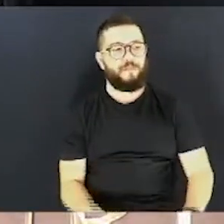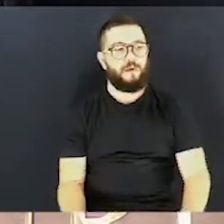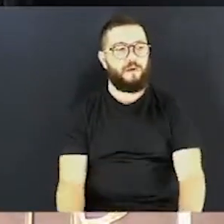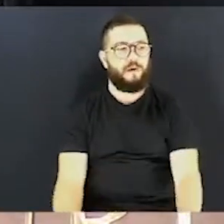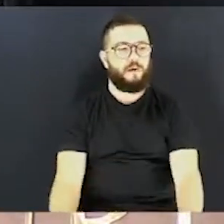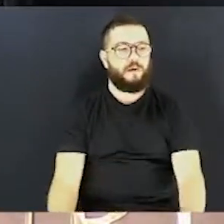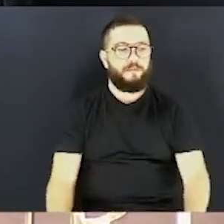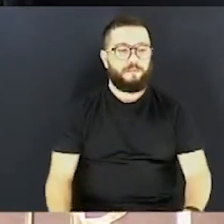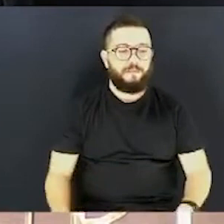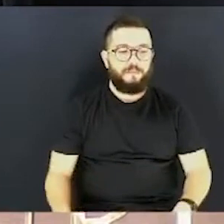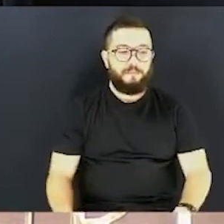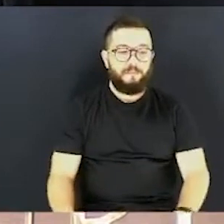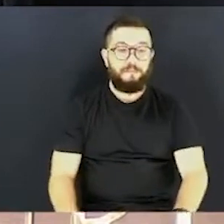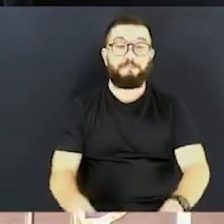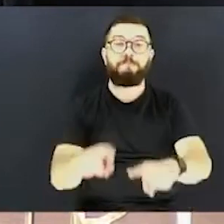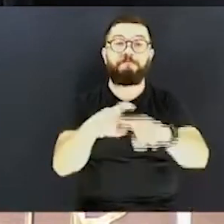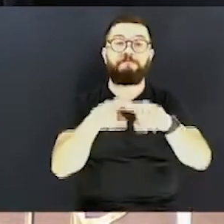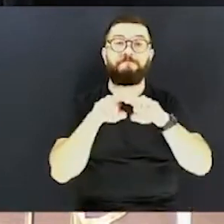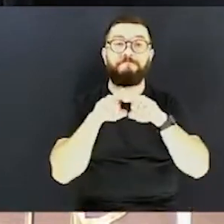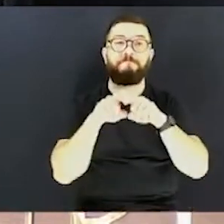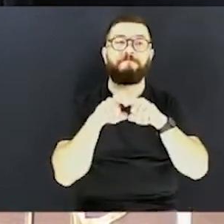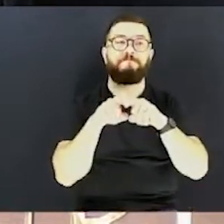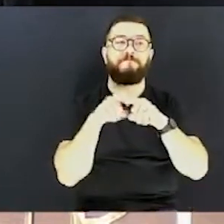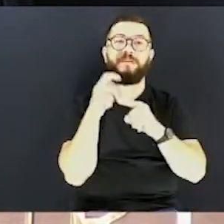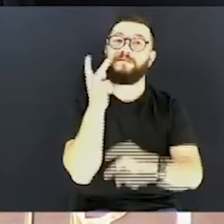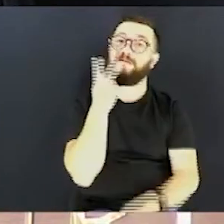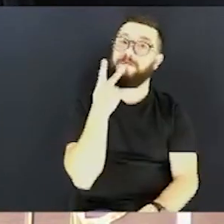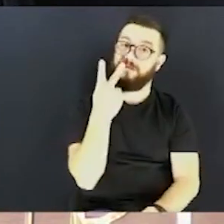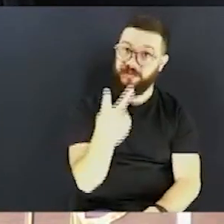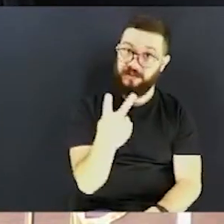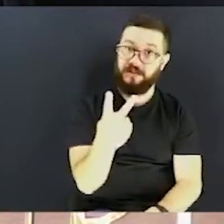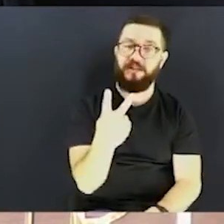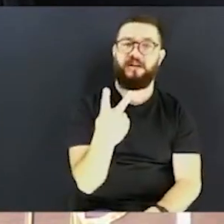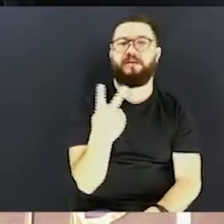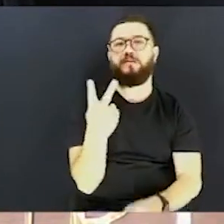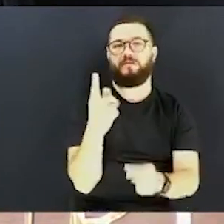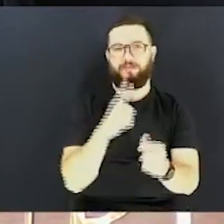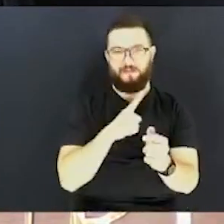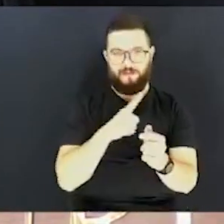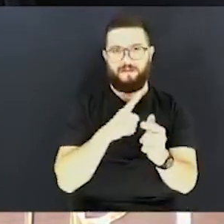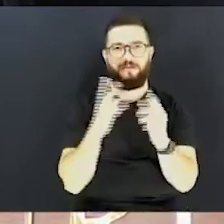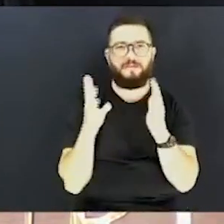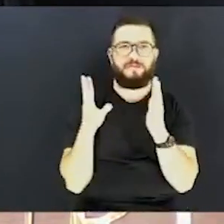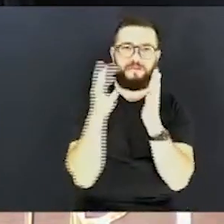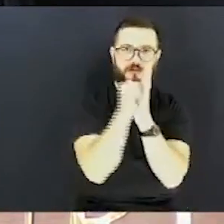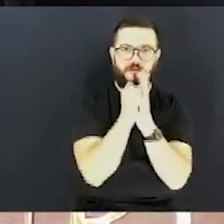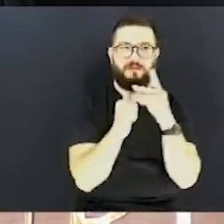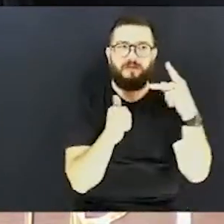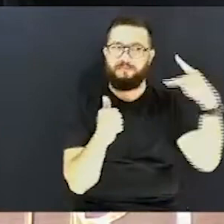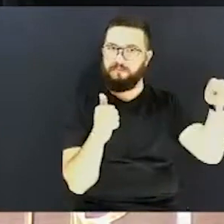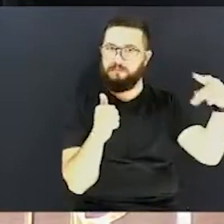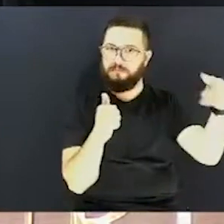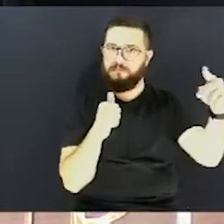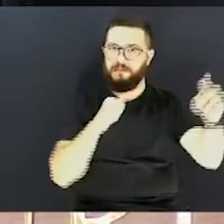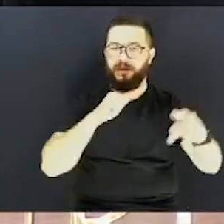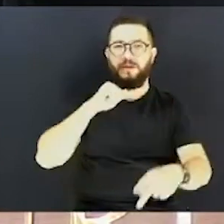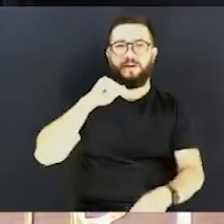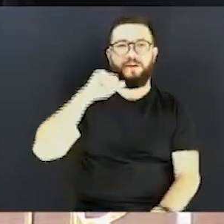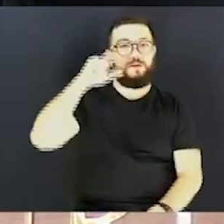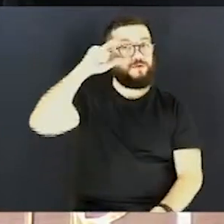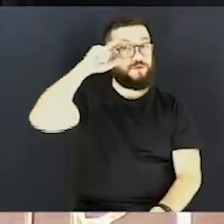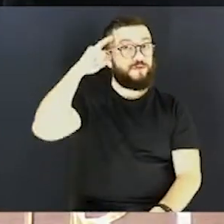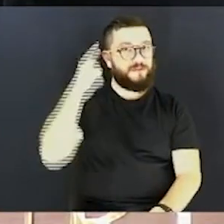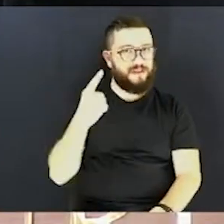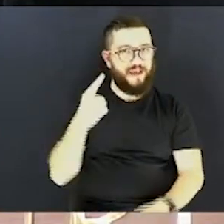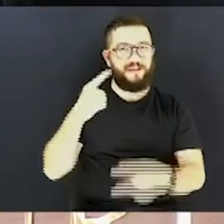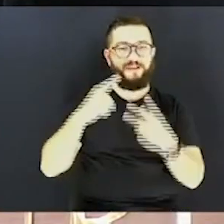ficam registradas as inscrições para a discussão da vereadora professora Josete e do vereador Tico Kuzma. Agora